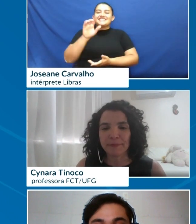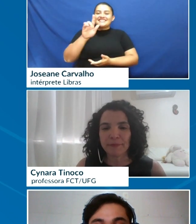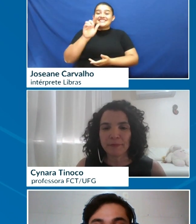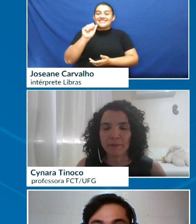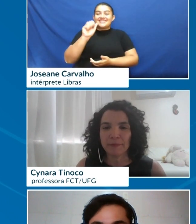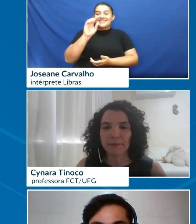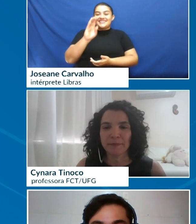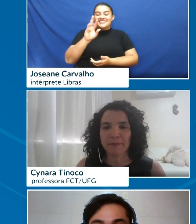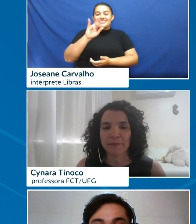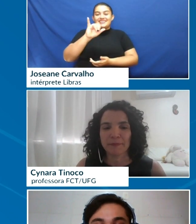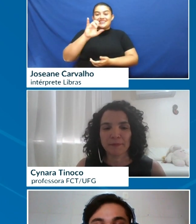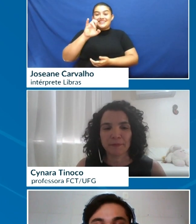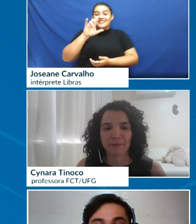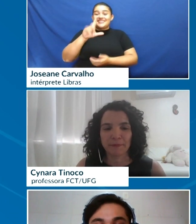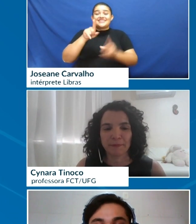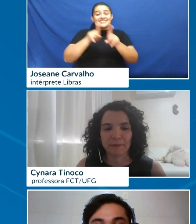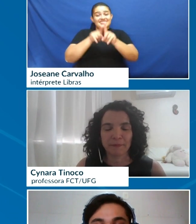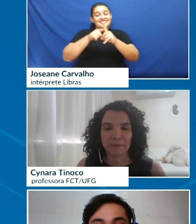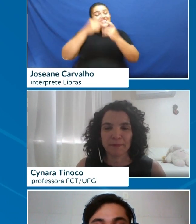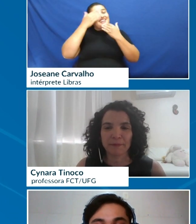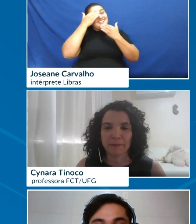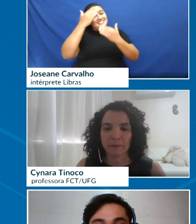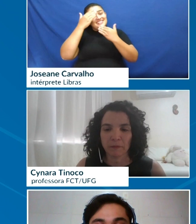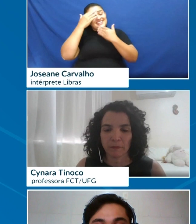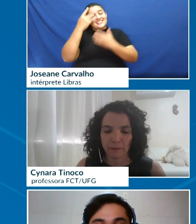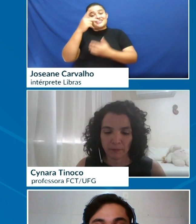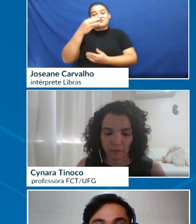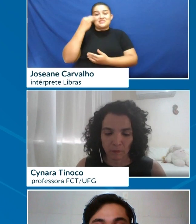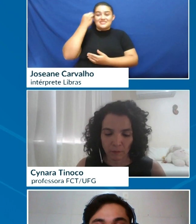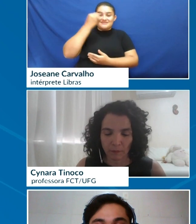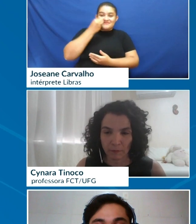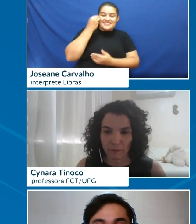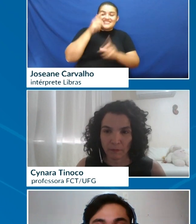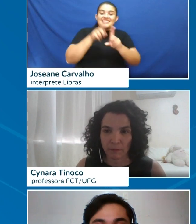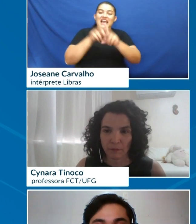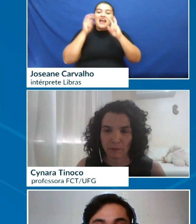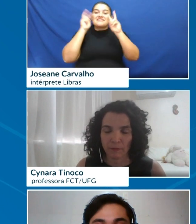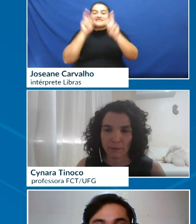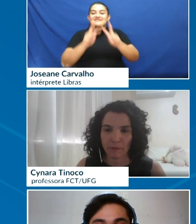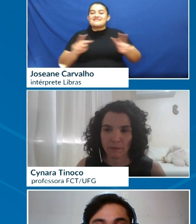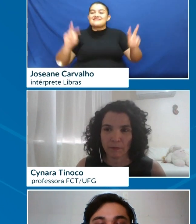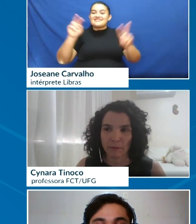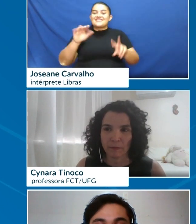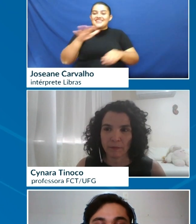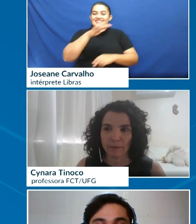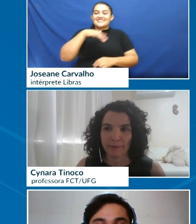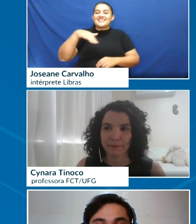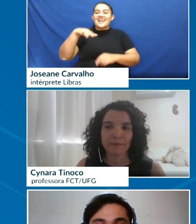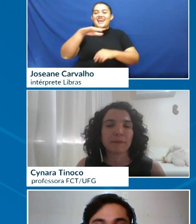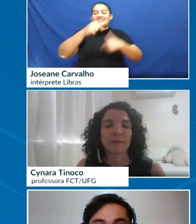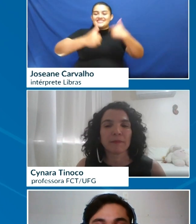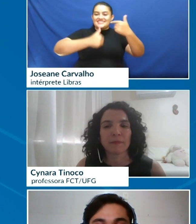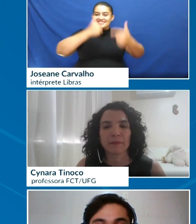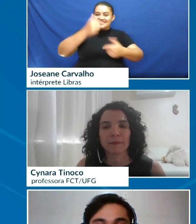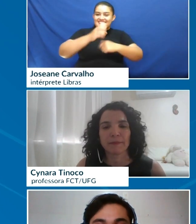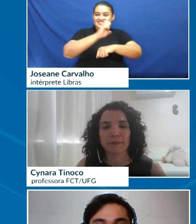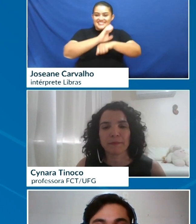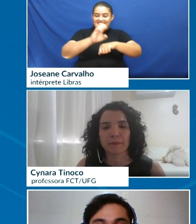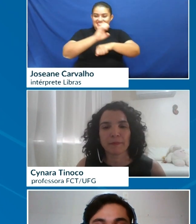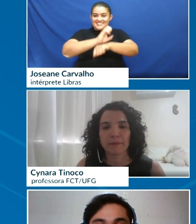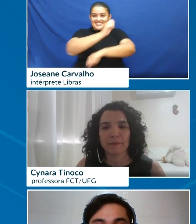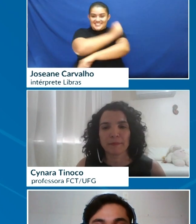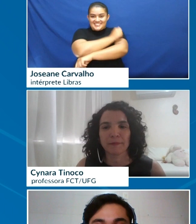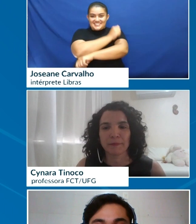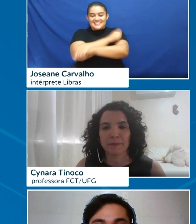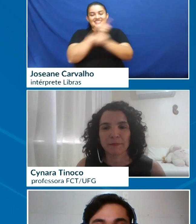por participar aqui conosco, falando um pouquinho da sua experiência e da sua visão lá, né, no campo de trabalho, enquanto estudante ainda, e te